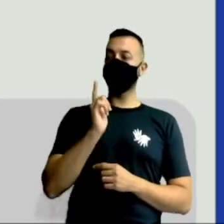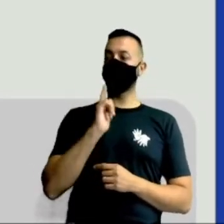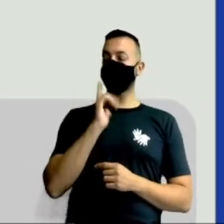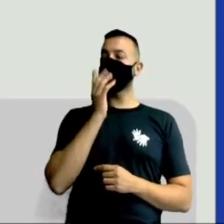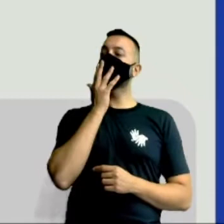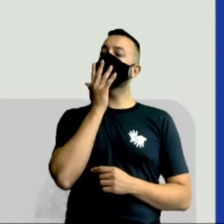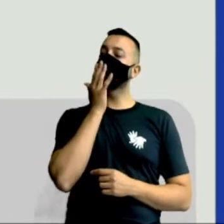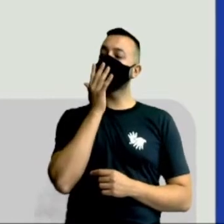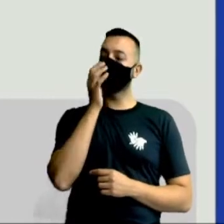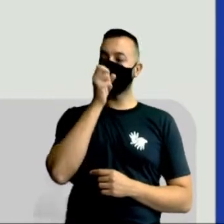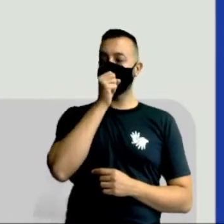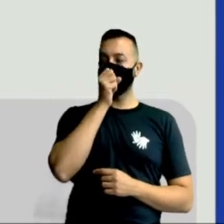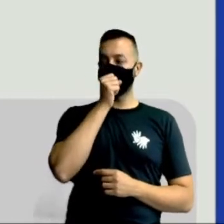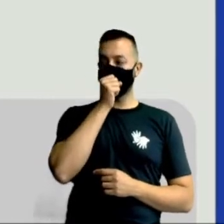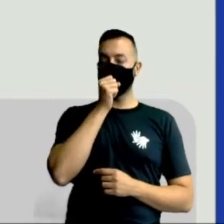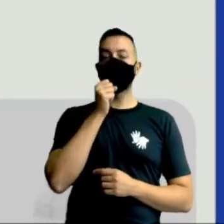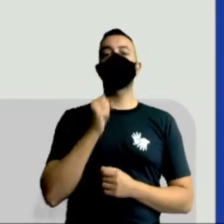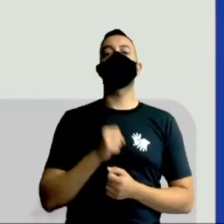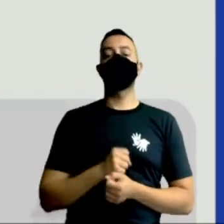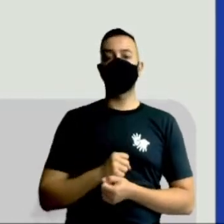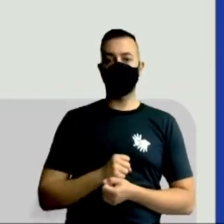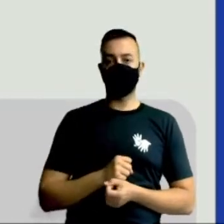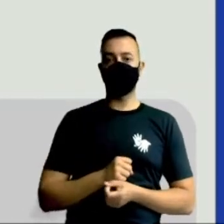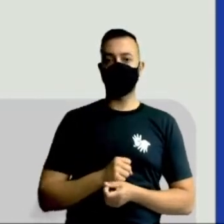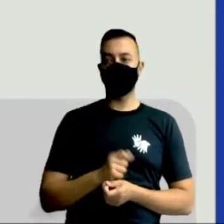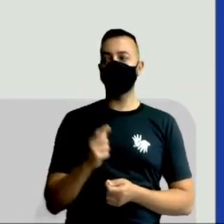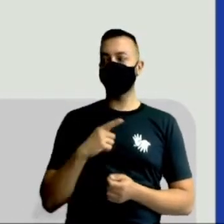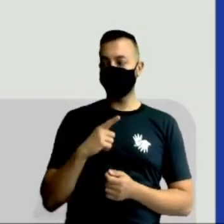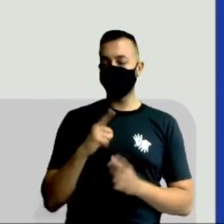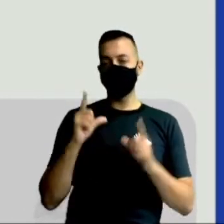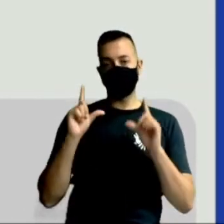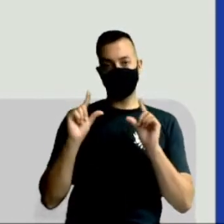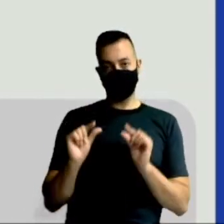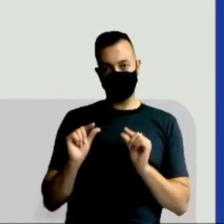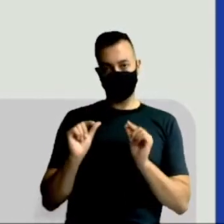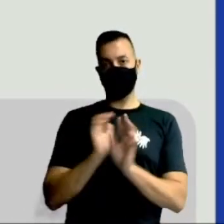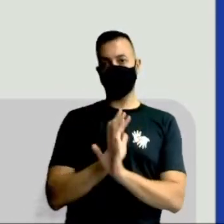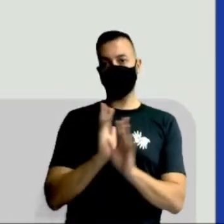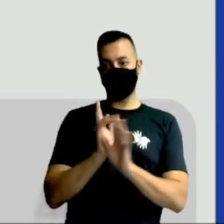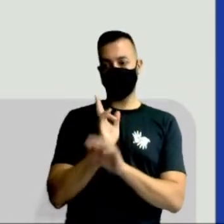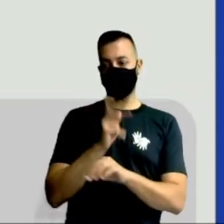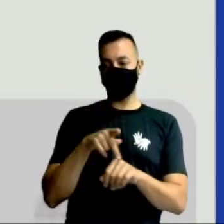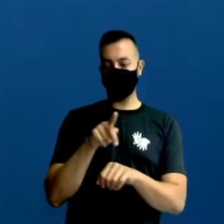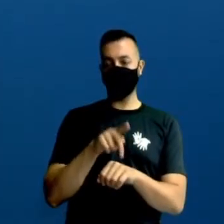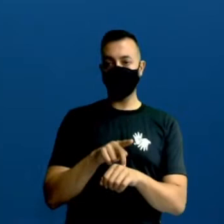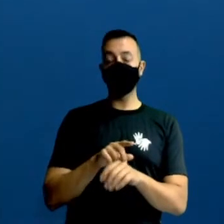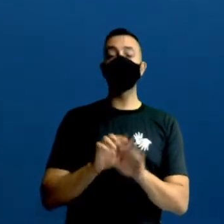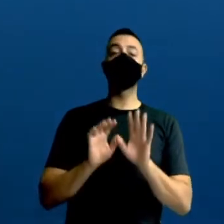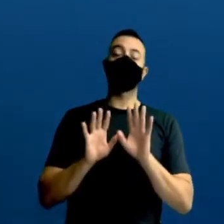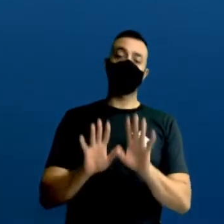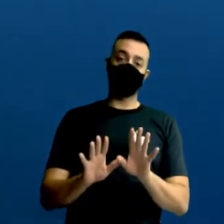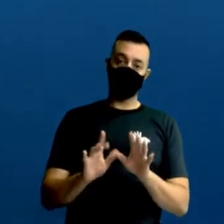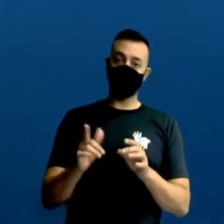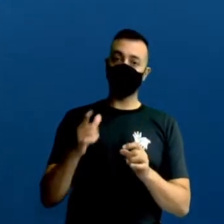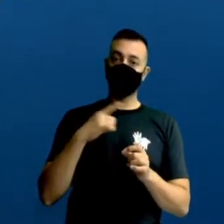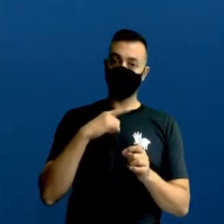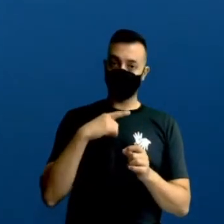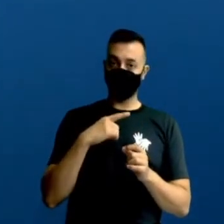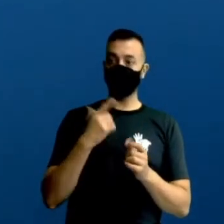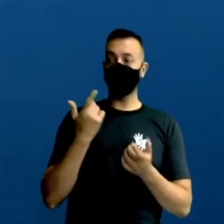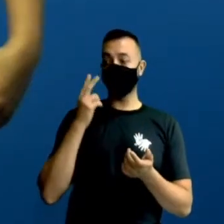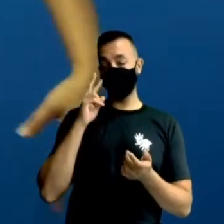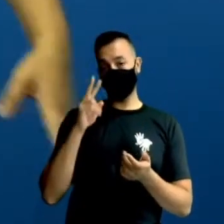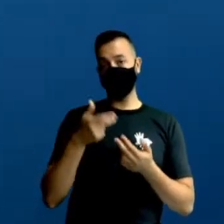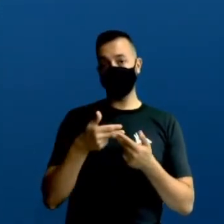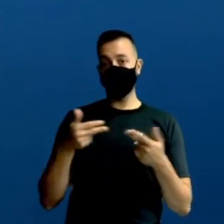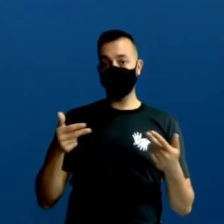pela cor laranja, e é uma das regiões menos urbanizadas do país. Mas quando a gente vê um mapa assim, algo